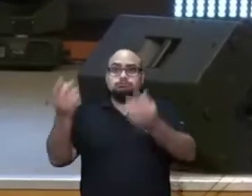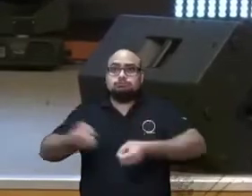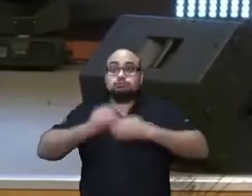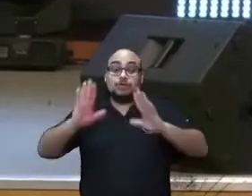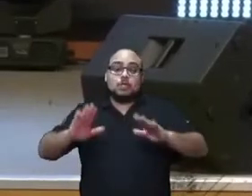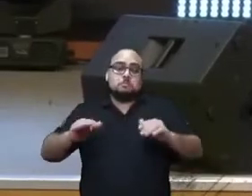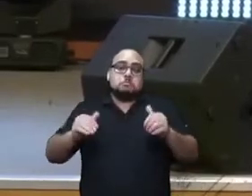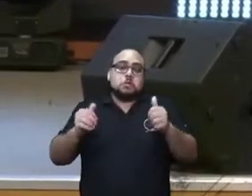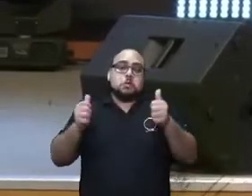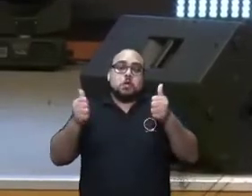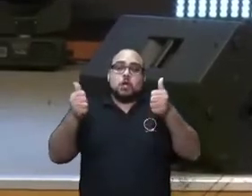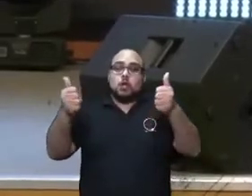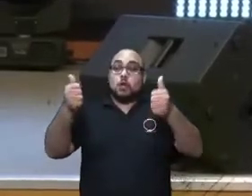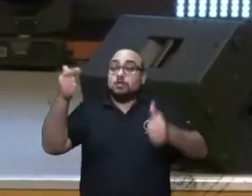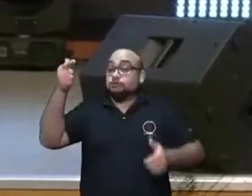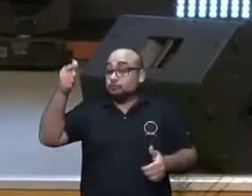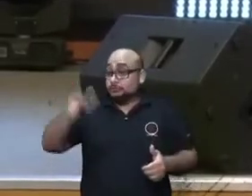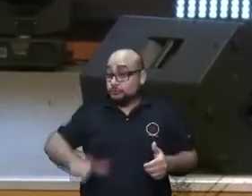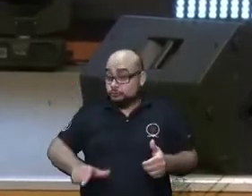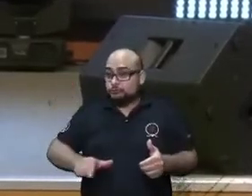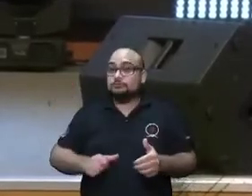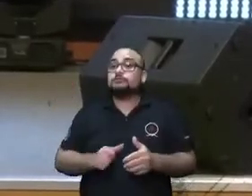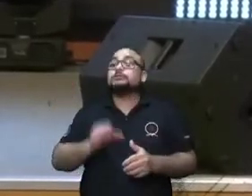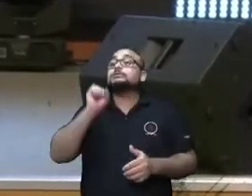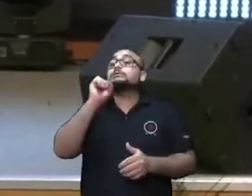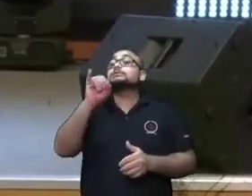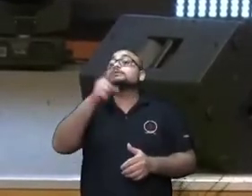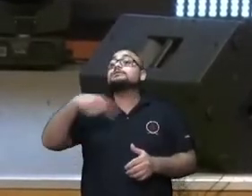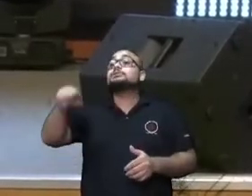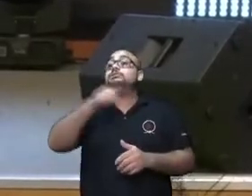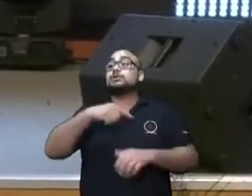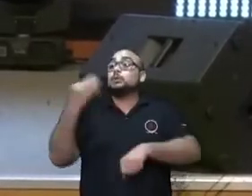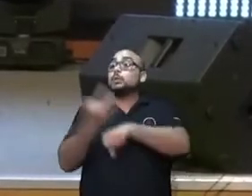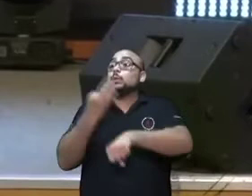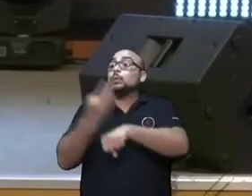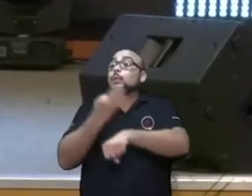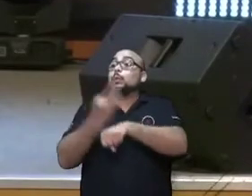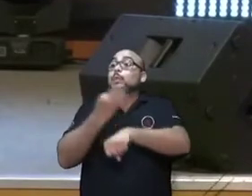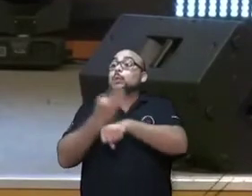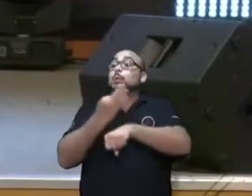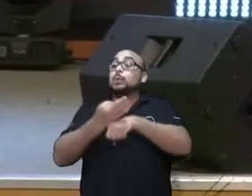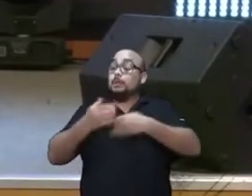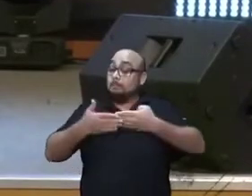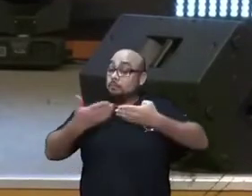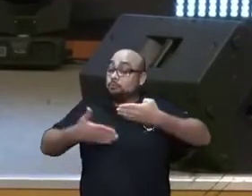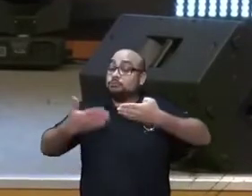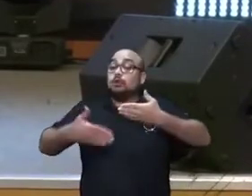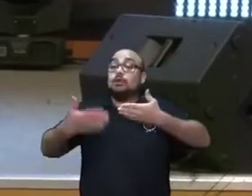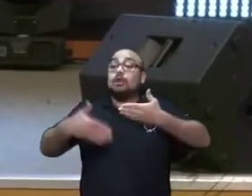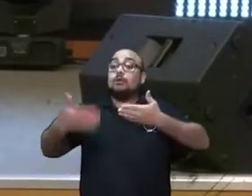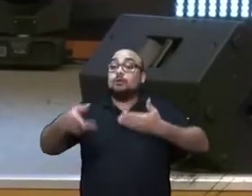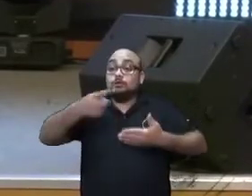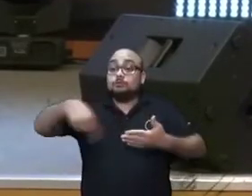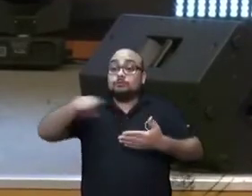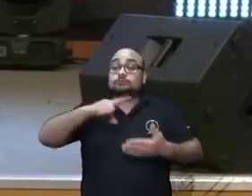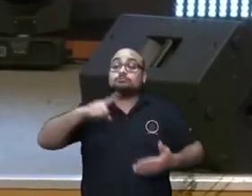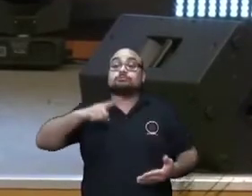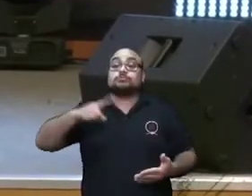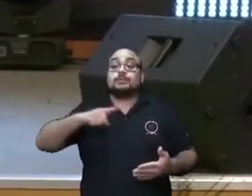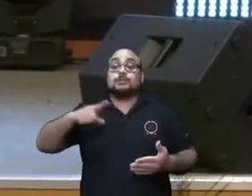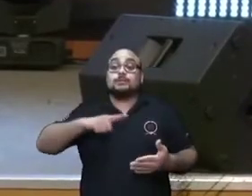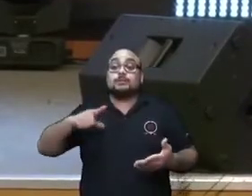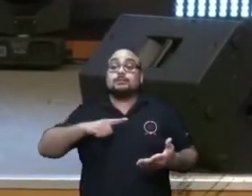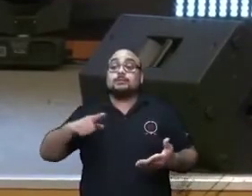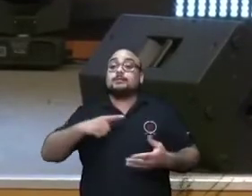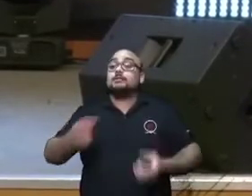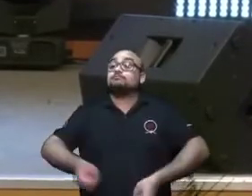Eu vou repetir mais uma vez: se você resistir a esse processo, você terá frutos do sol. O